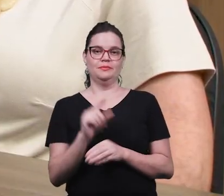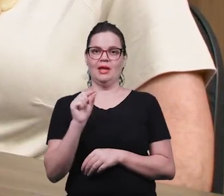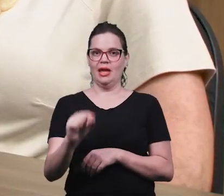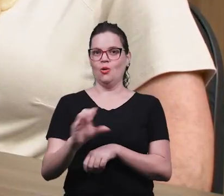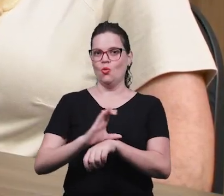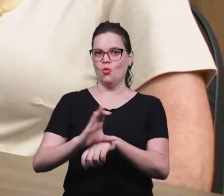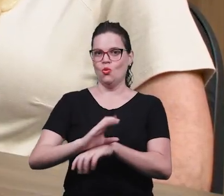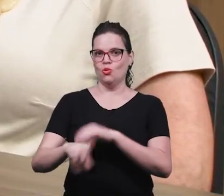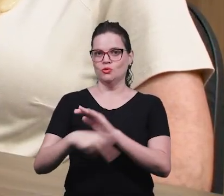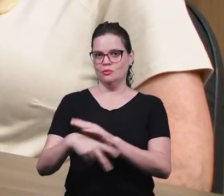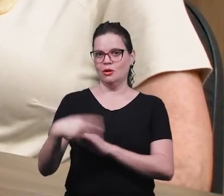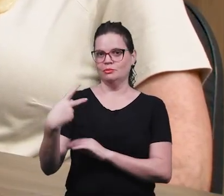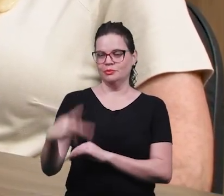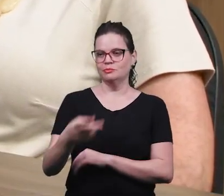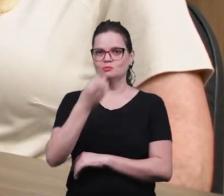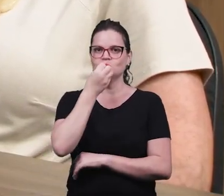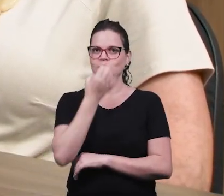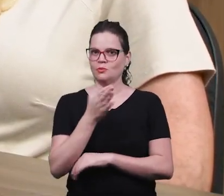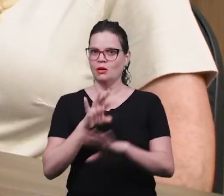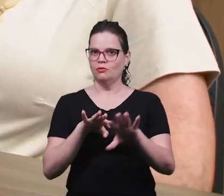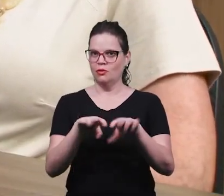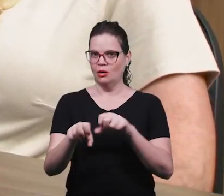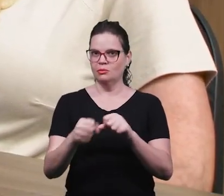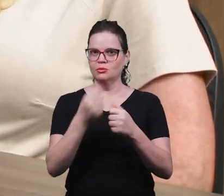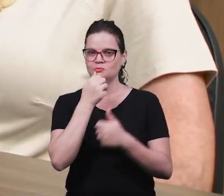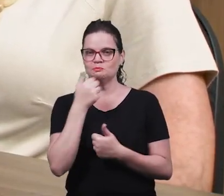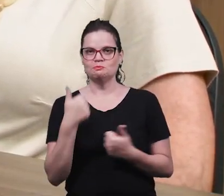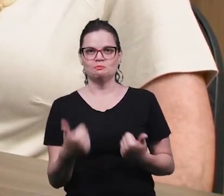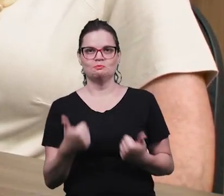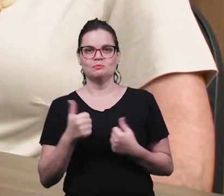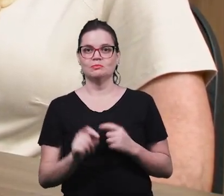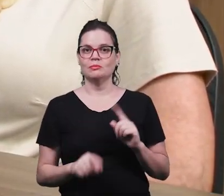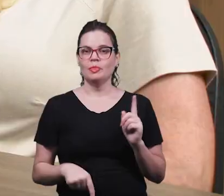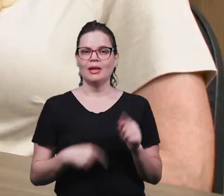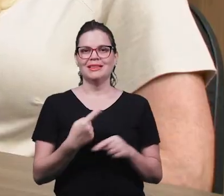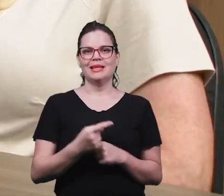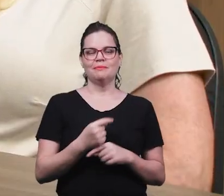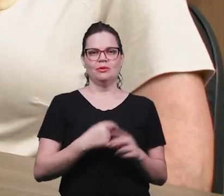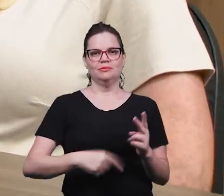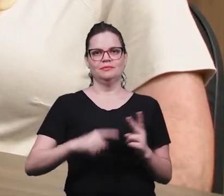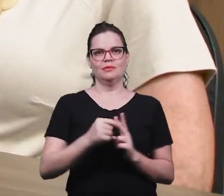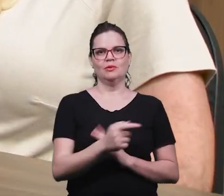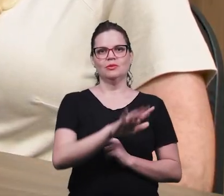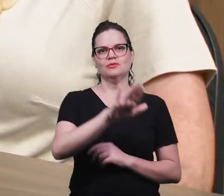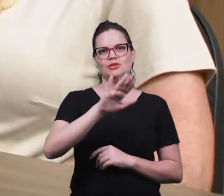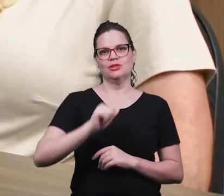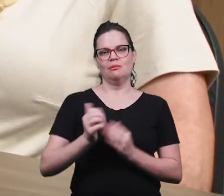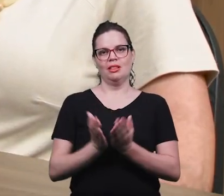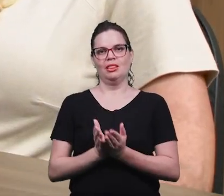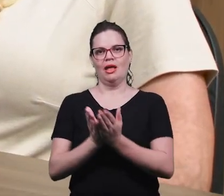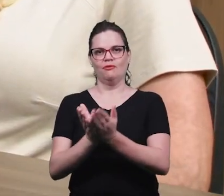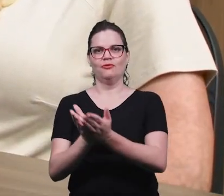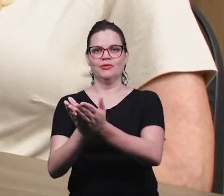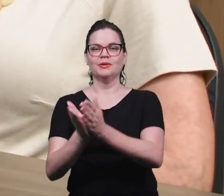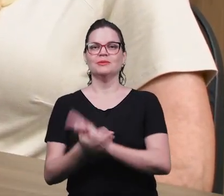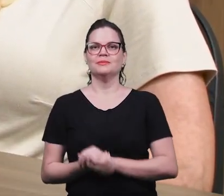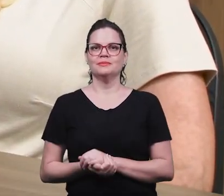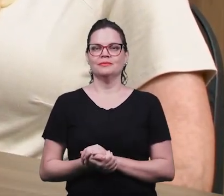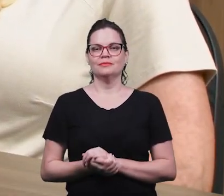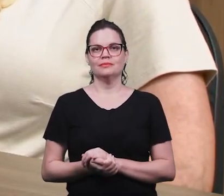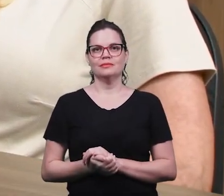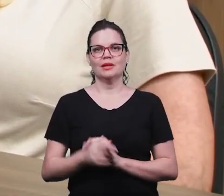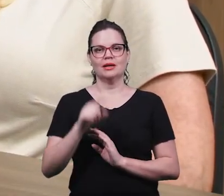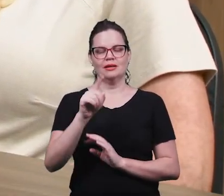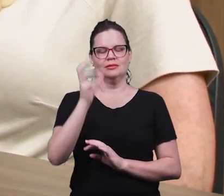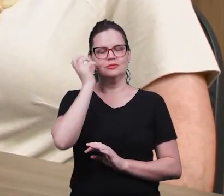que ele saiu muito bem colocado, e depois a chamada para o navio escola, né? E eu via no